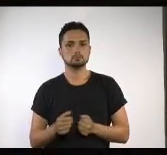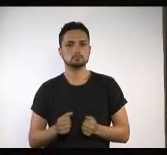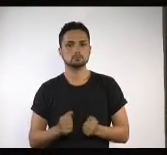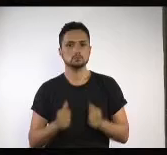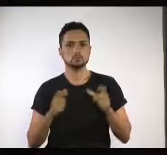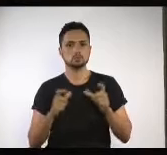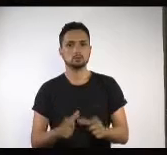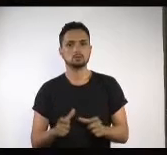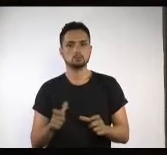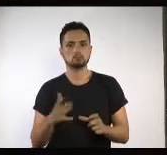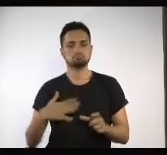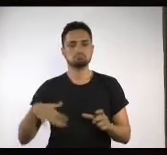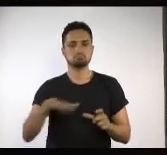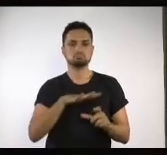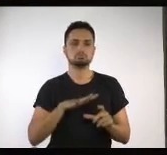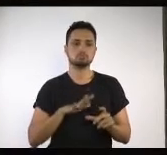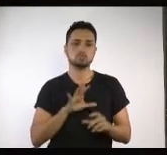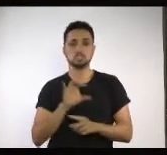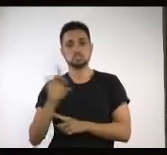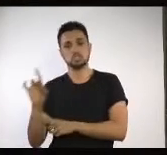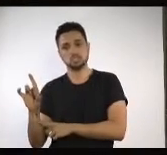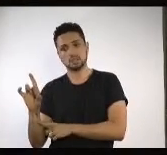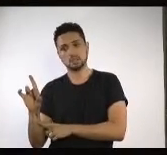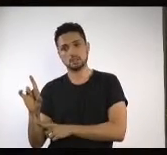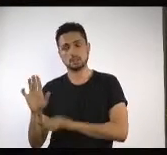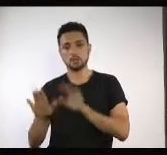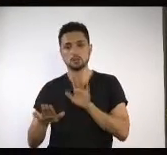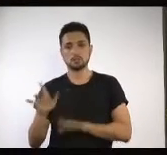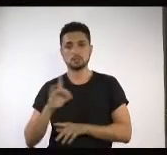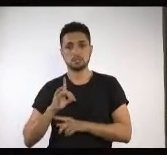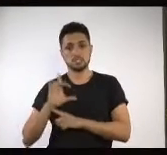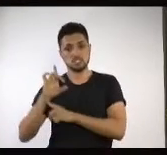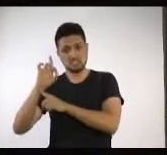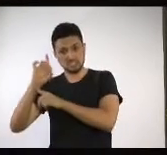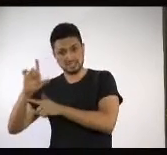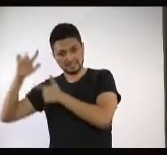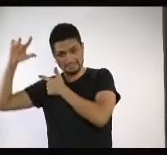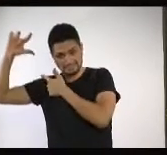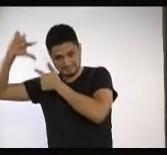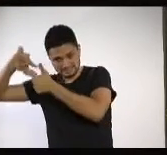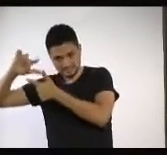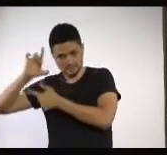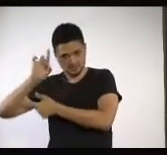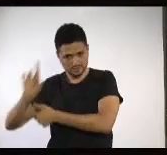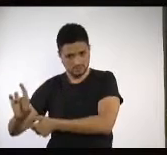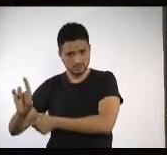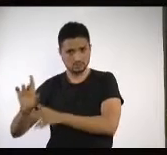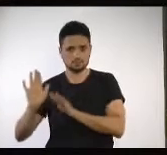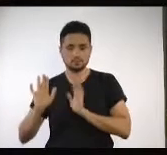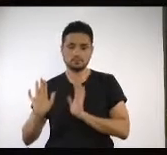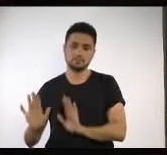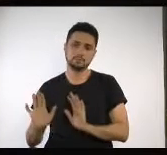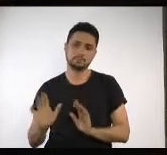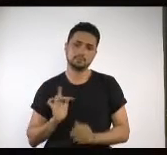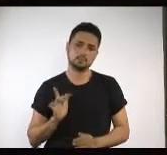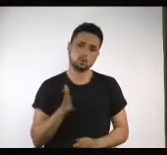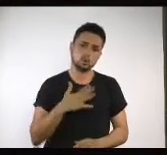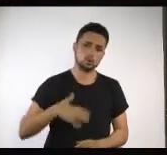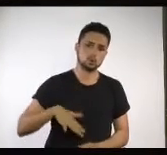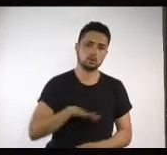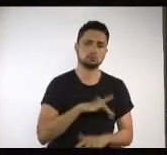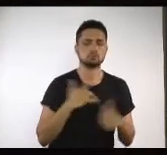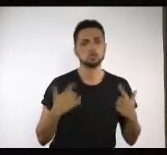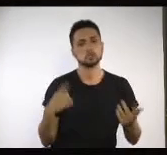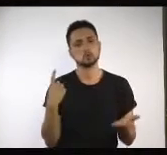geral, de direita, mas não só, alguns de extrema direita, mas, sobretudo, de um campo que não tem compromisso